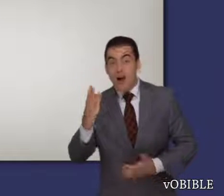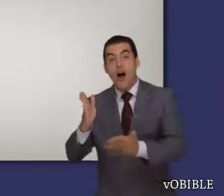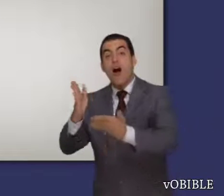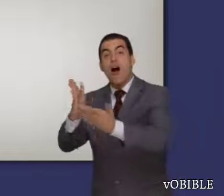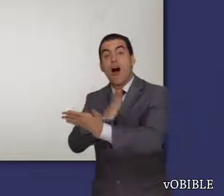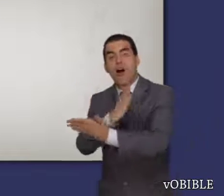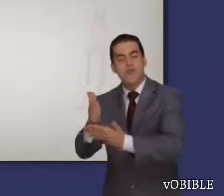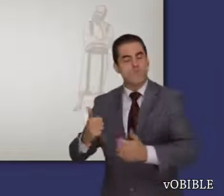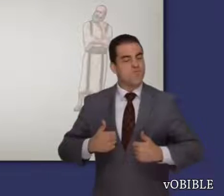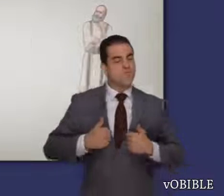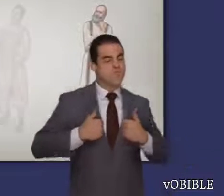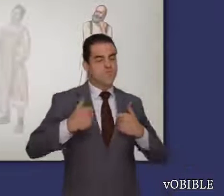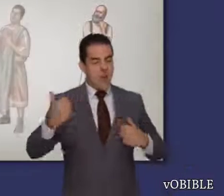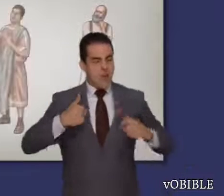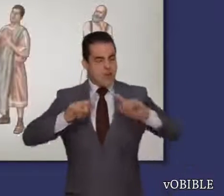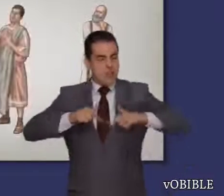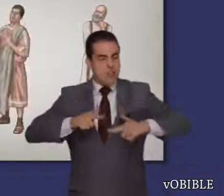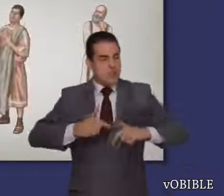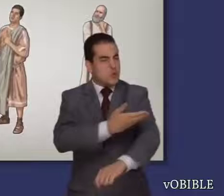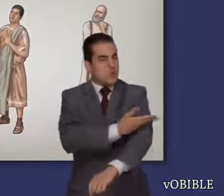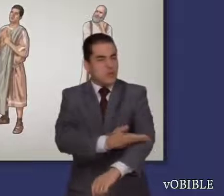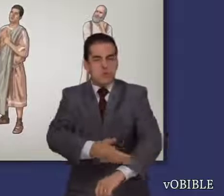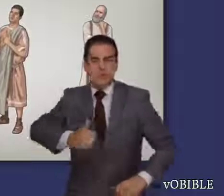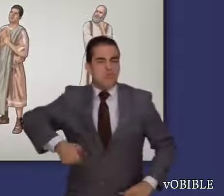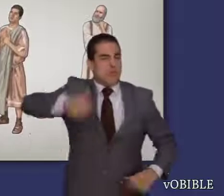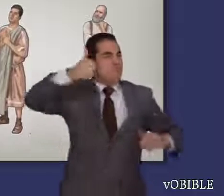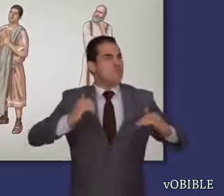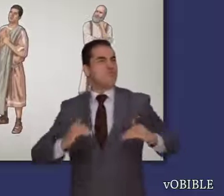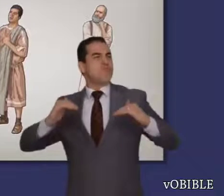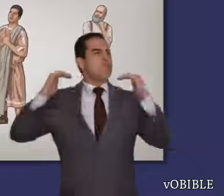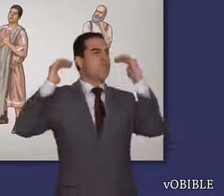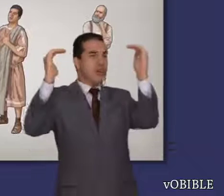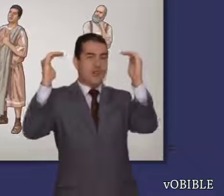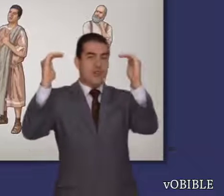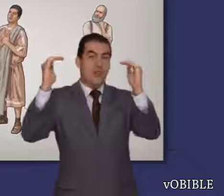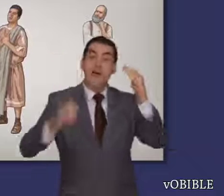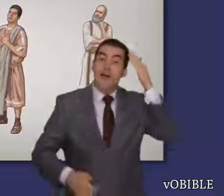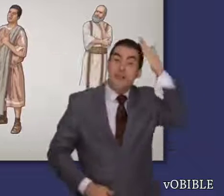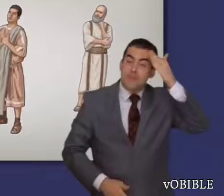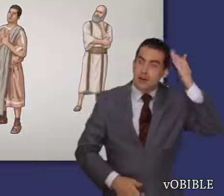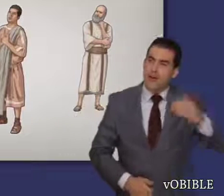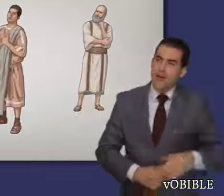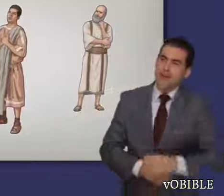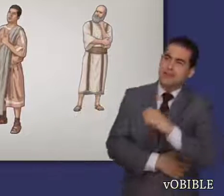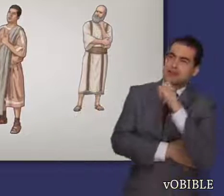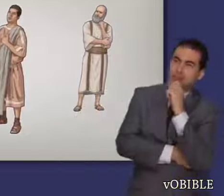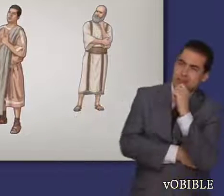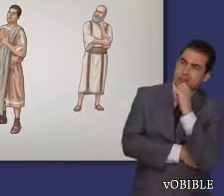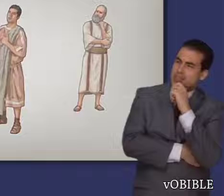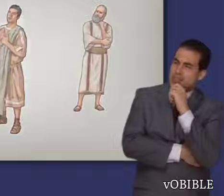No capítulo 3, Paulo alerta contra os que confiam na carne porque, pelo visto, têm orgulho de suas raízes judaicas.